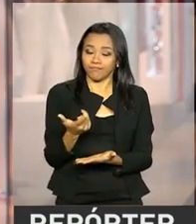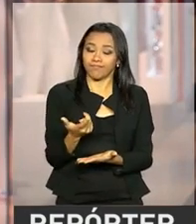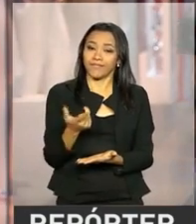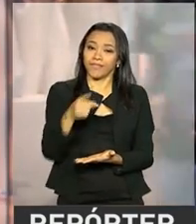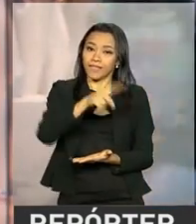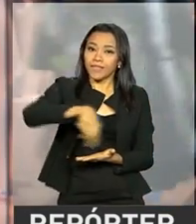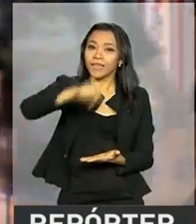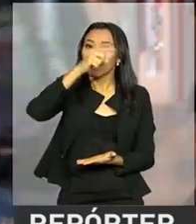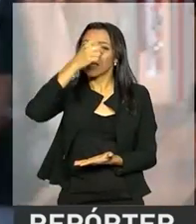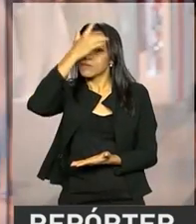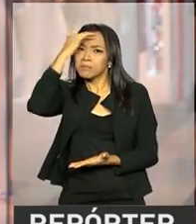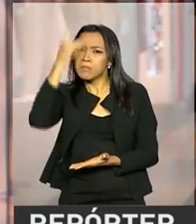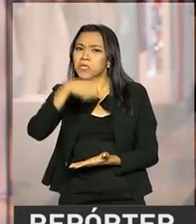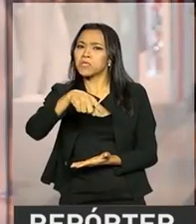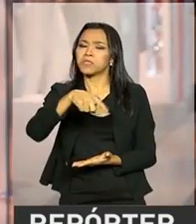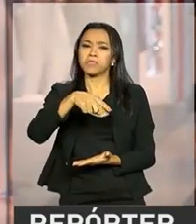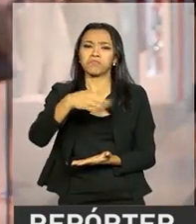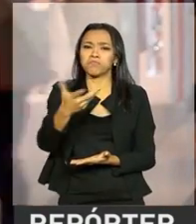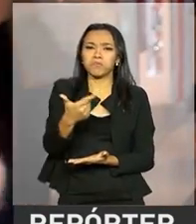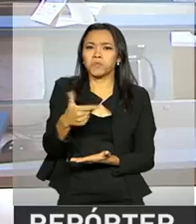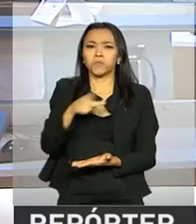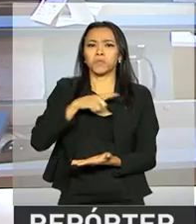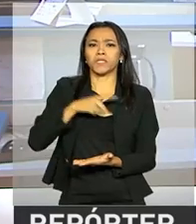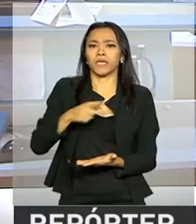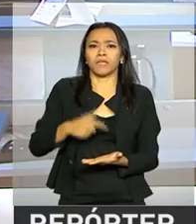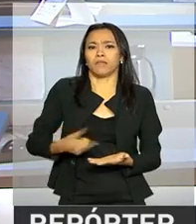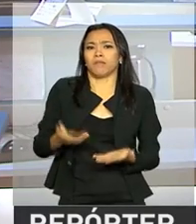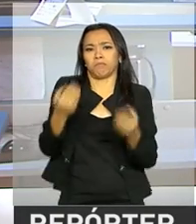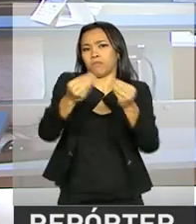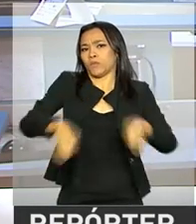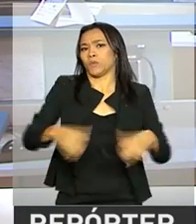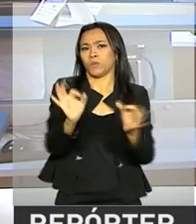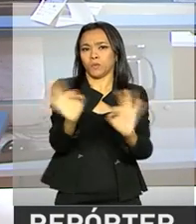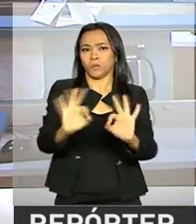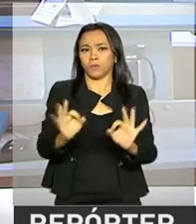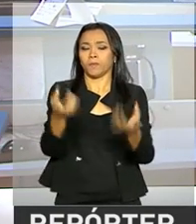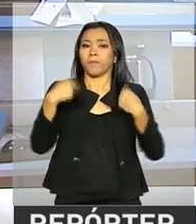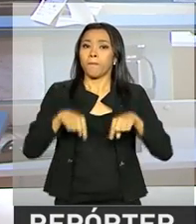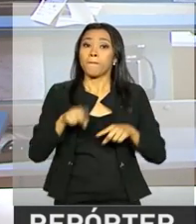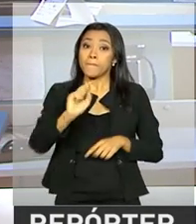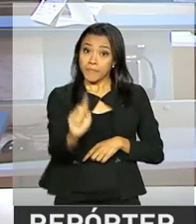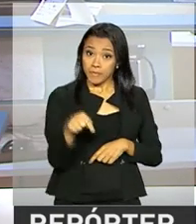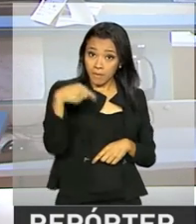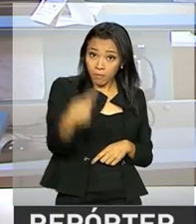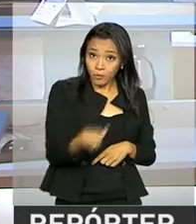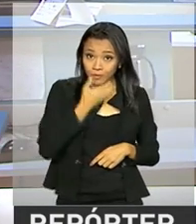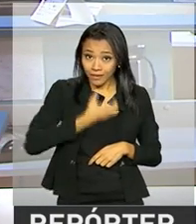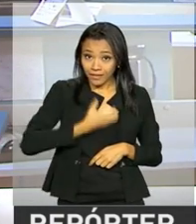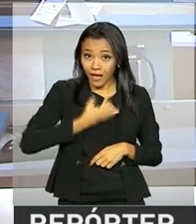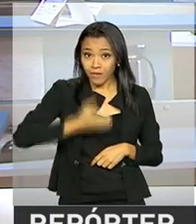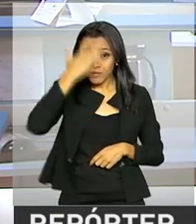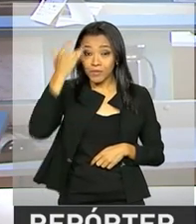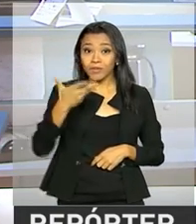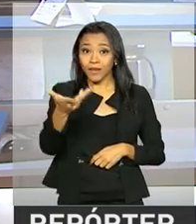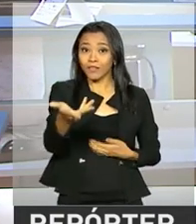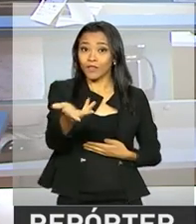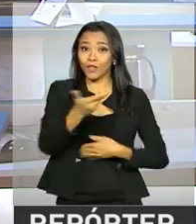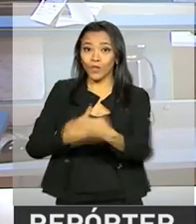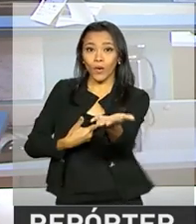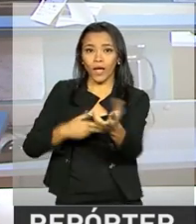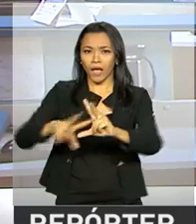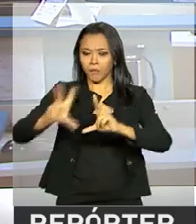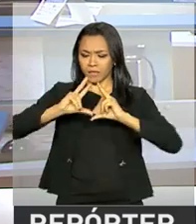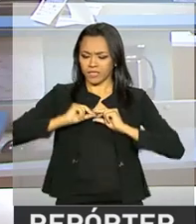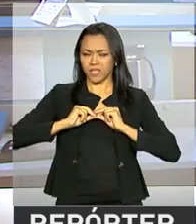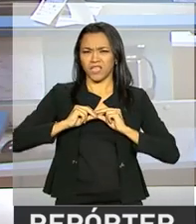o comerciante não tem custo nenhum na operação e olha depois do Natal muita gente quer trocar o presente ganhou ou uma roupa que